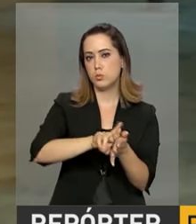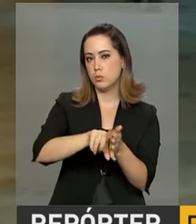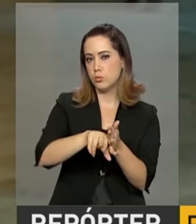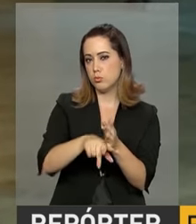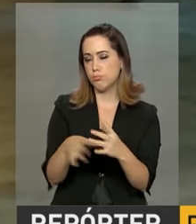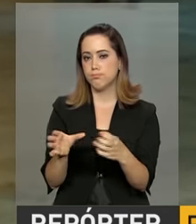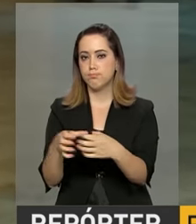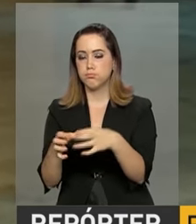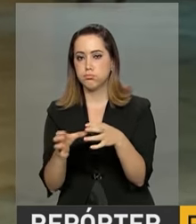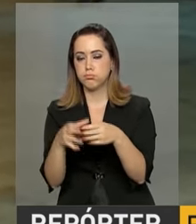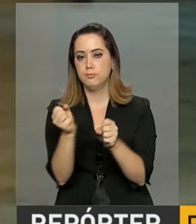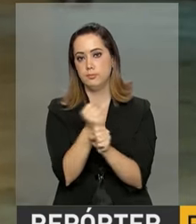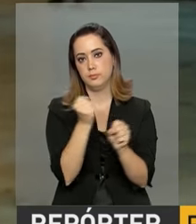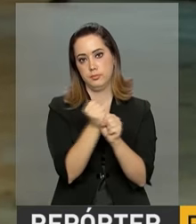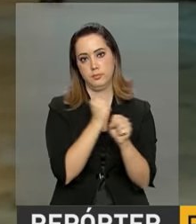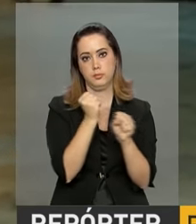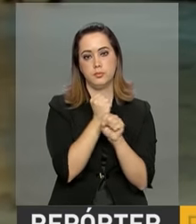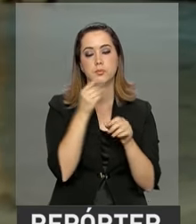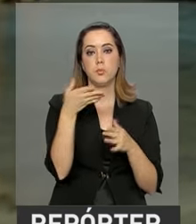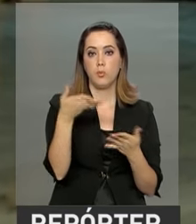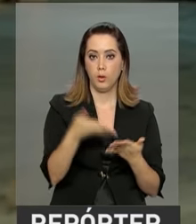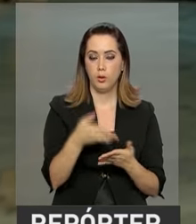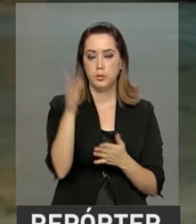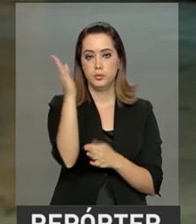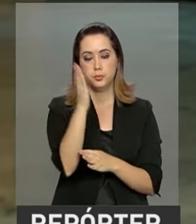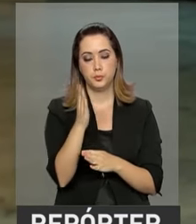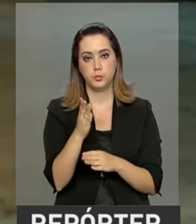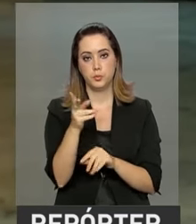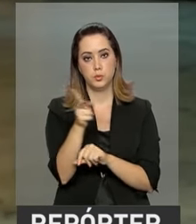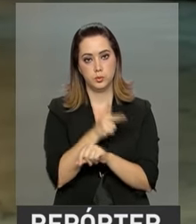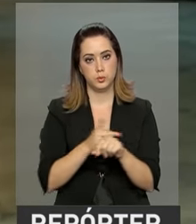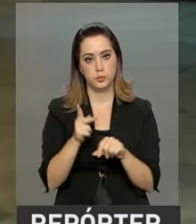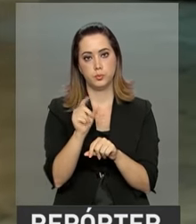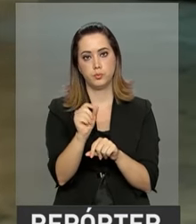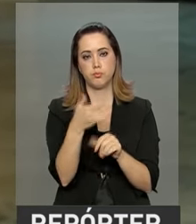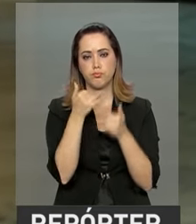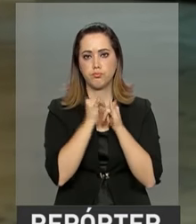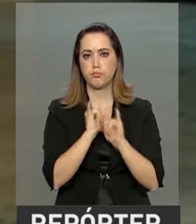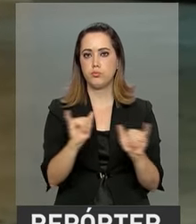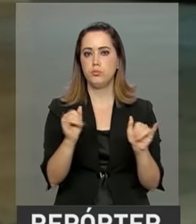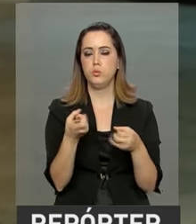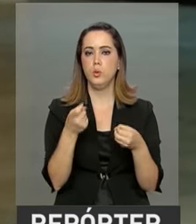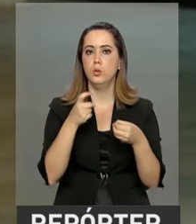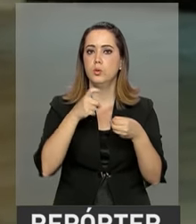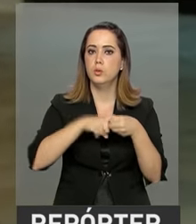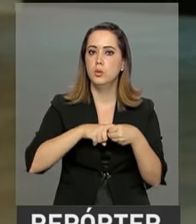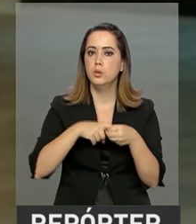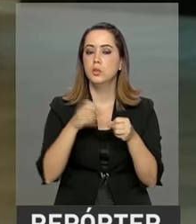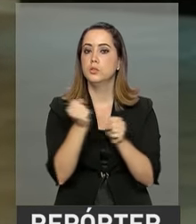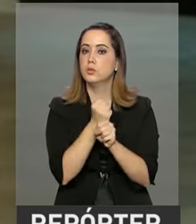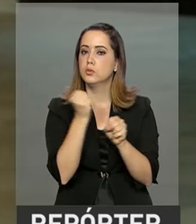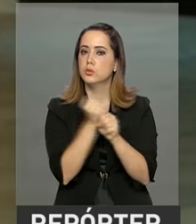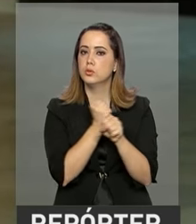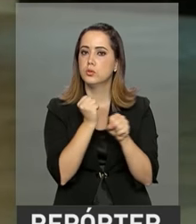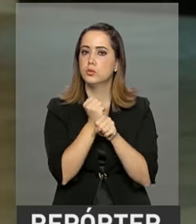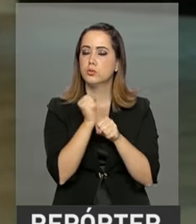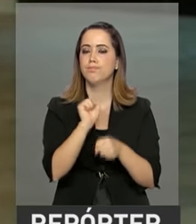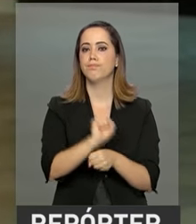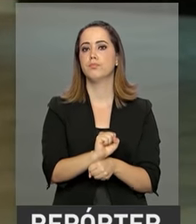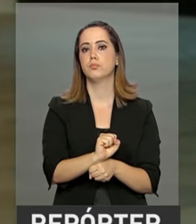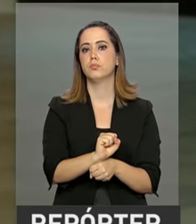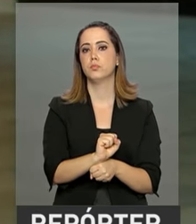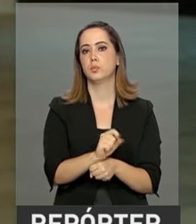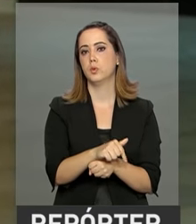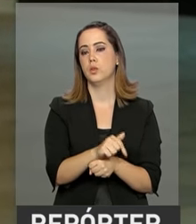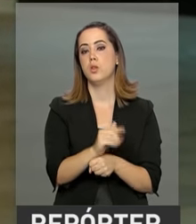no país. Eles vieram aqui ao Palácio do Planalto para este anúncio da retomada de obras paralisadas do Minha